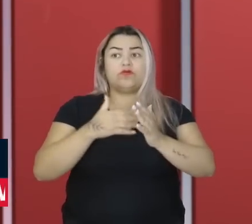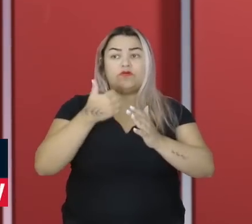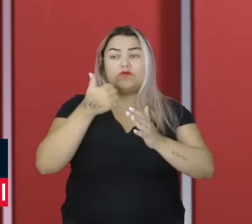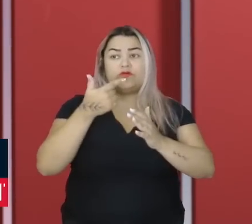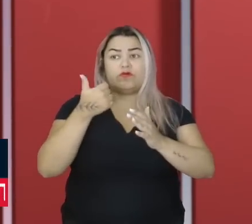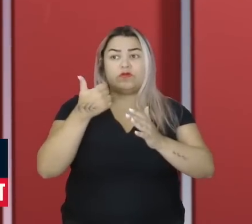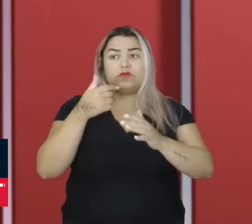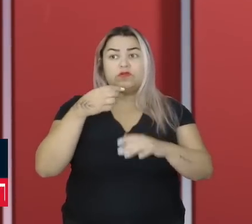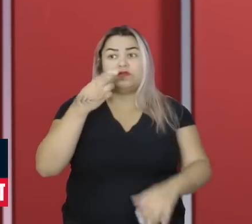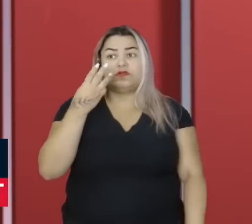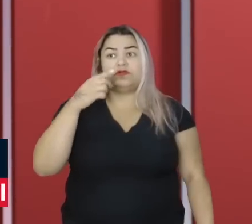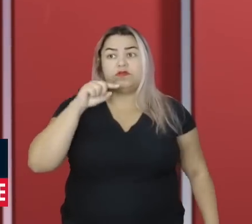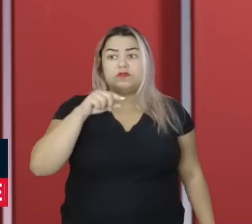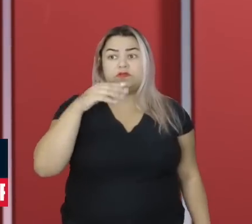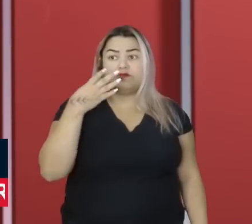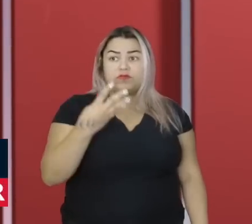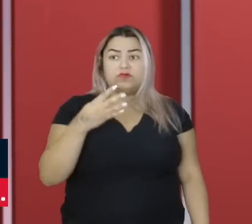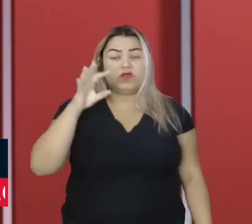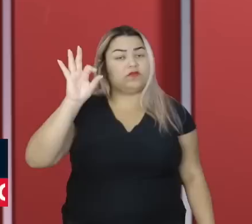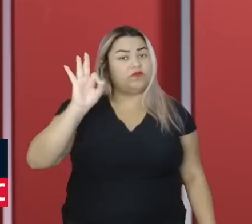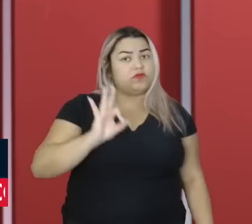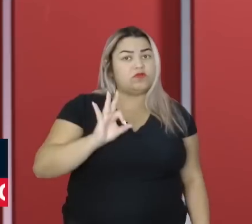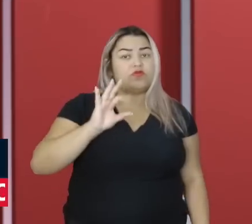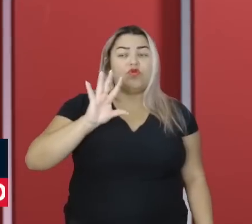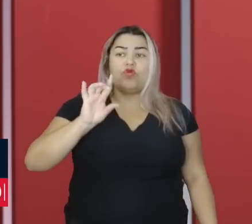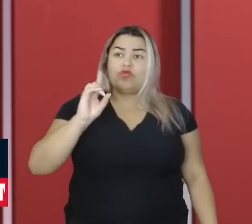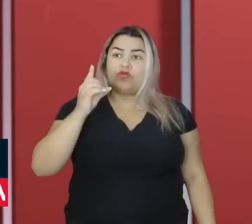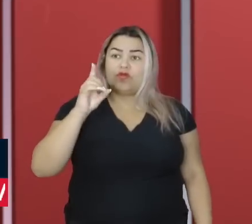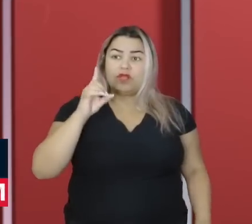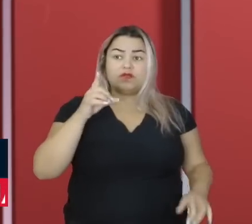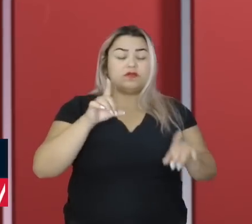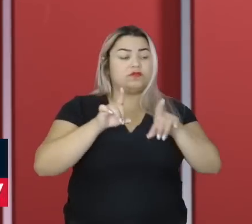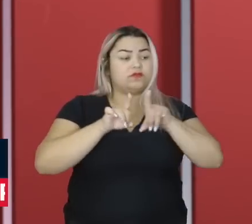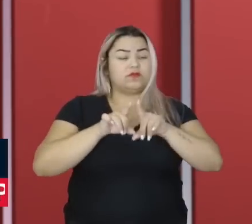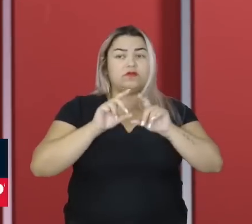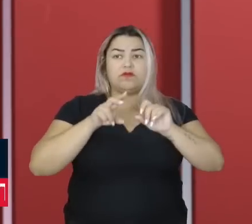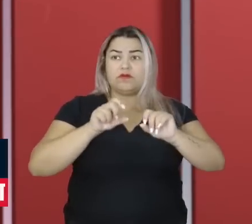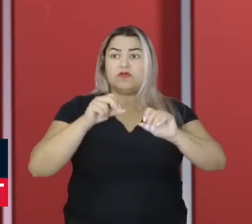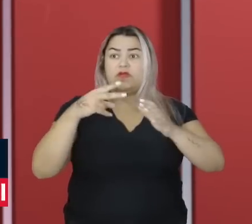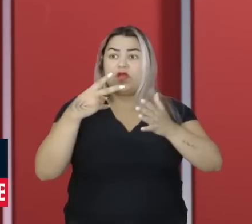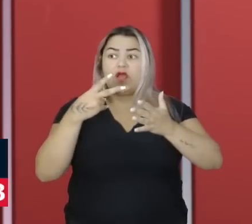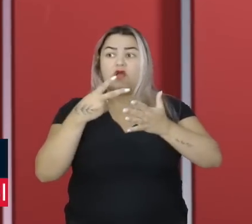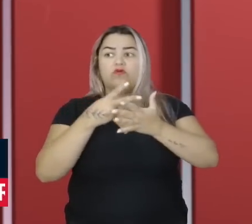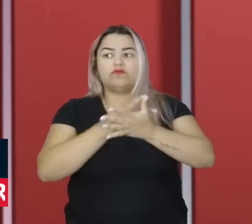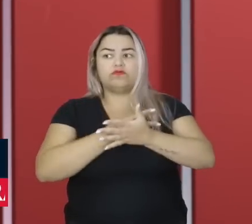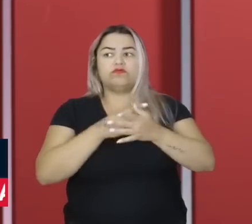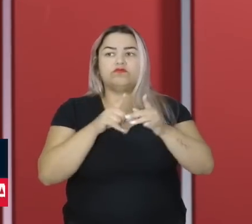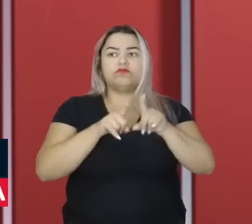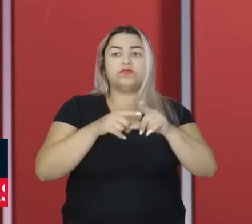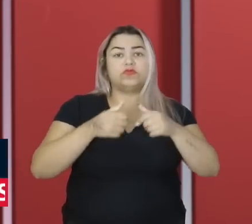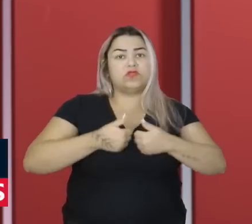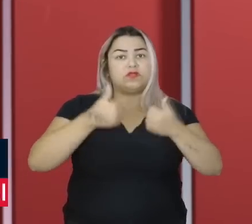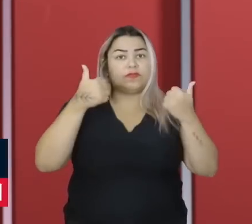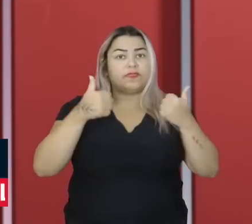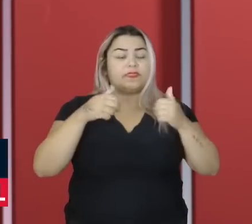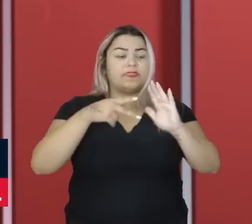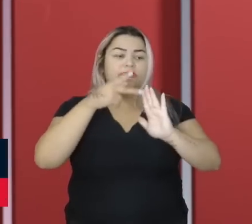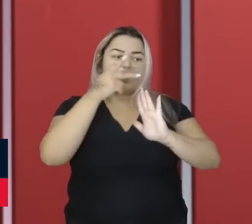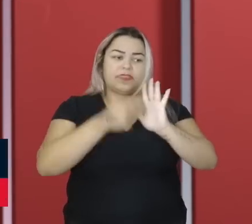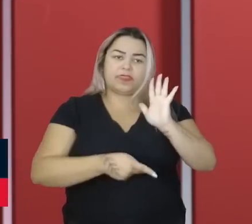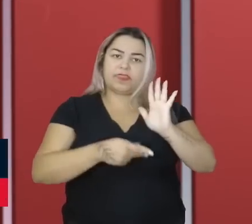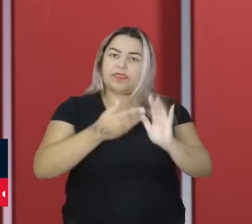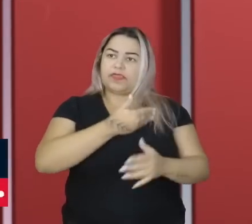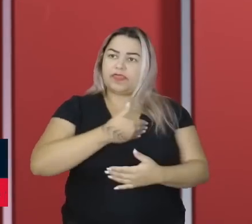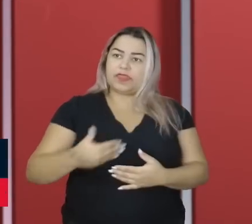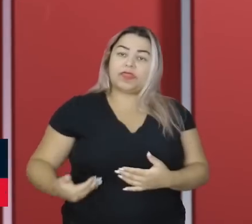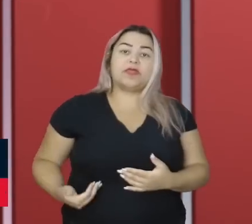inflação deu 3,4%. O dólar vem caindo e vem se estabilizando. E o governo apresentou ao Congresso